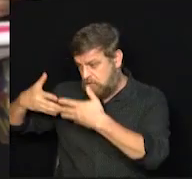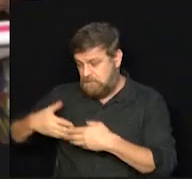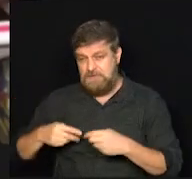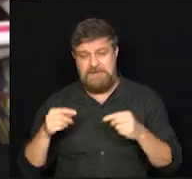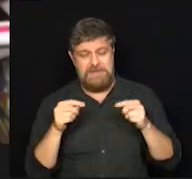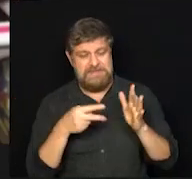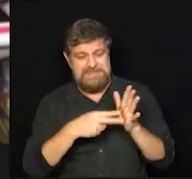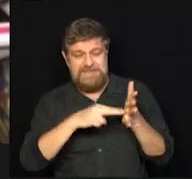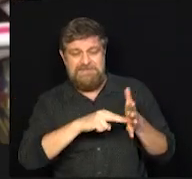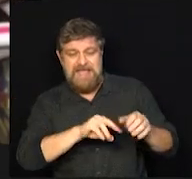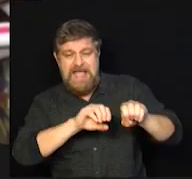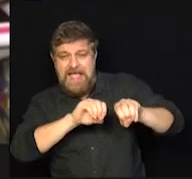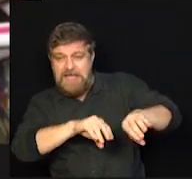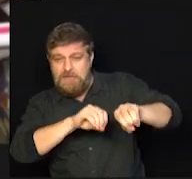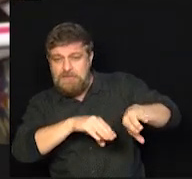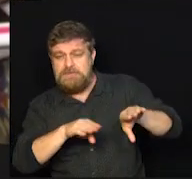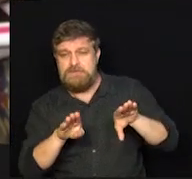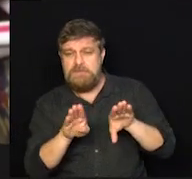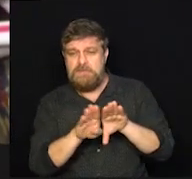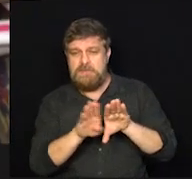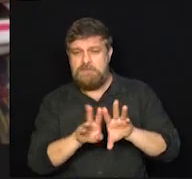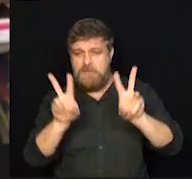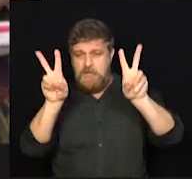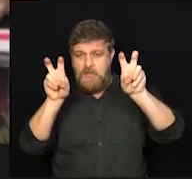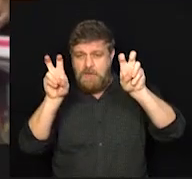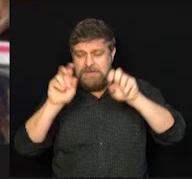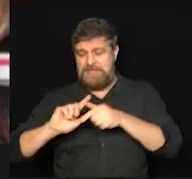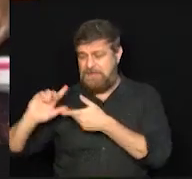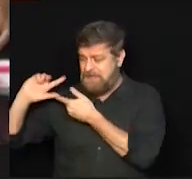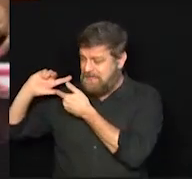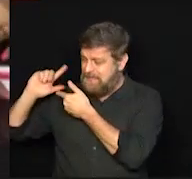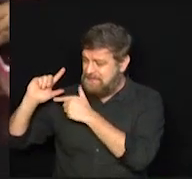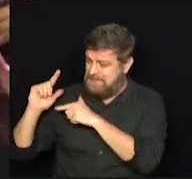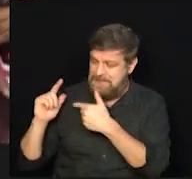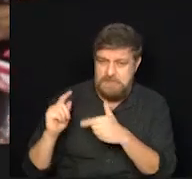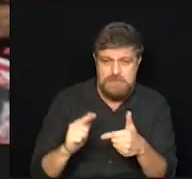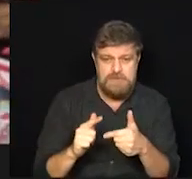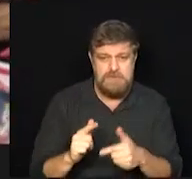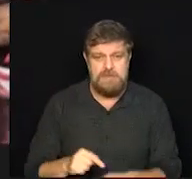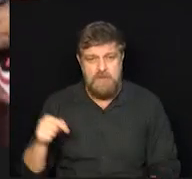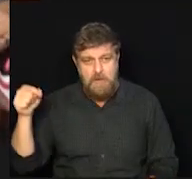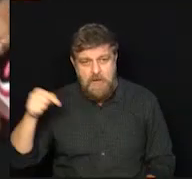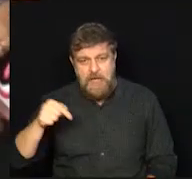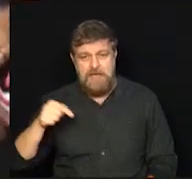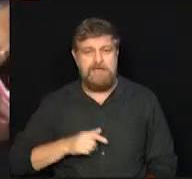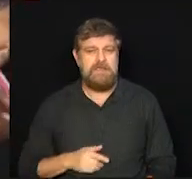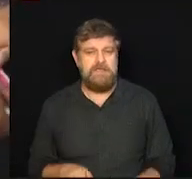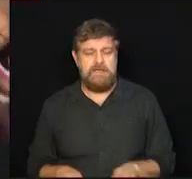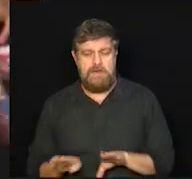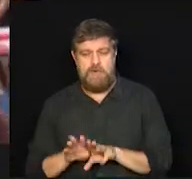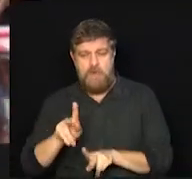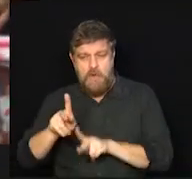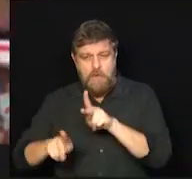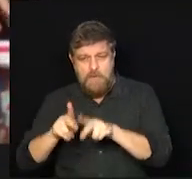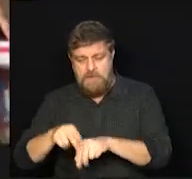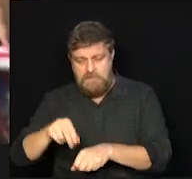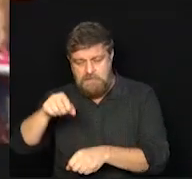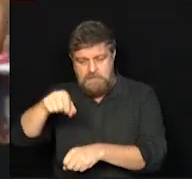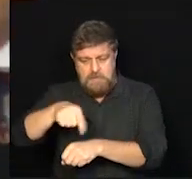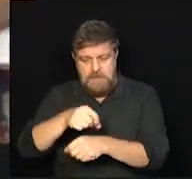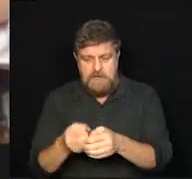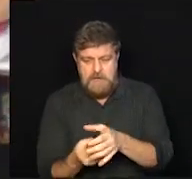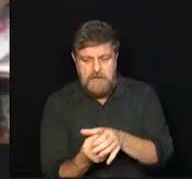educação mas a falar também o purê tradicional de agricultura bola de plantas